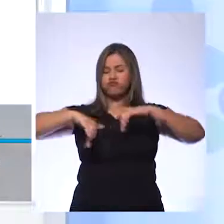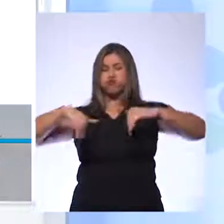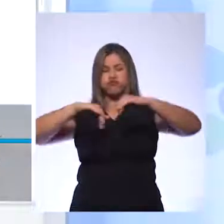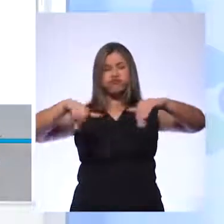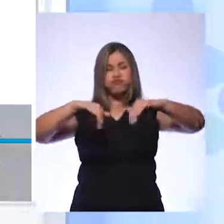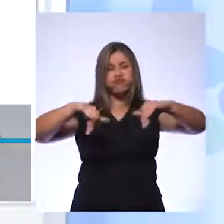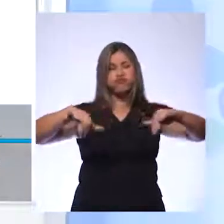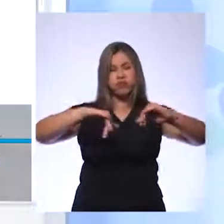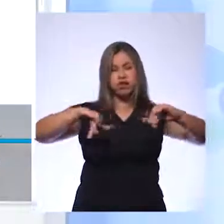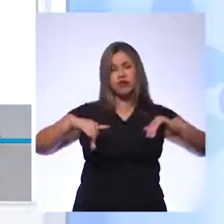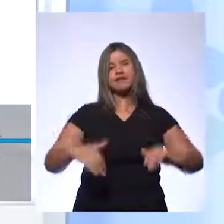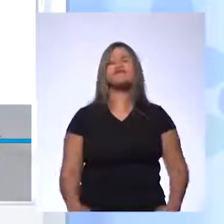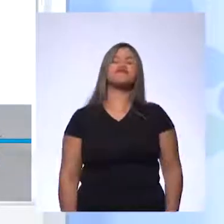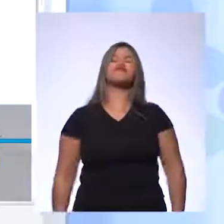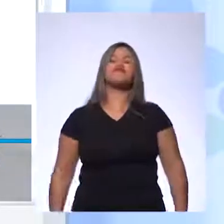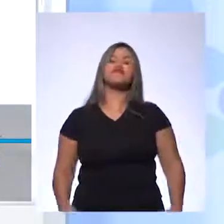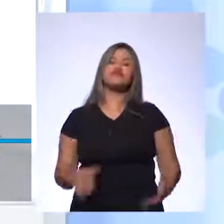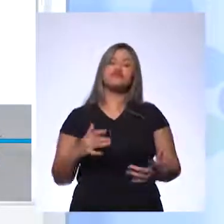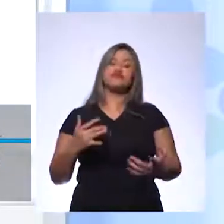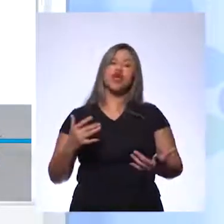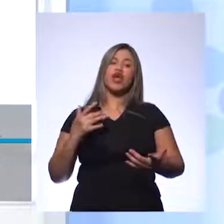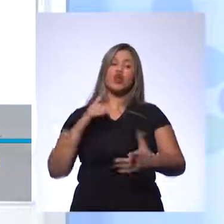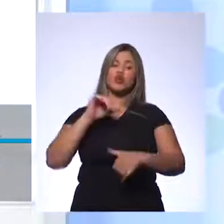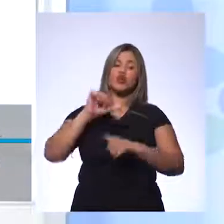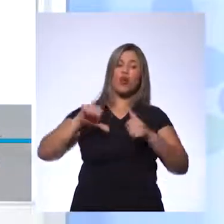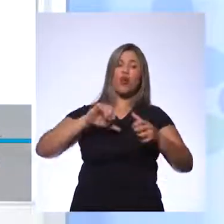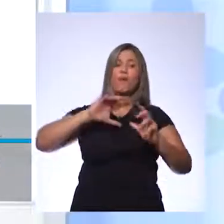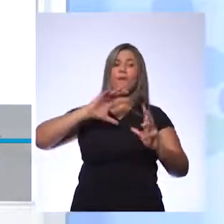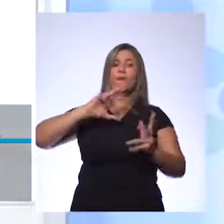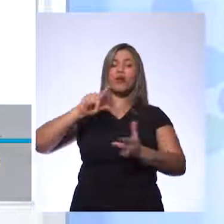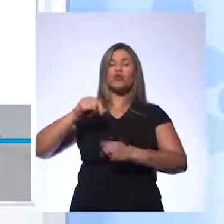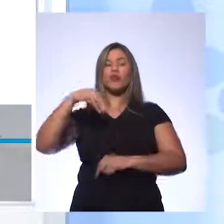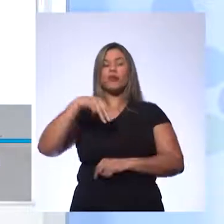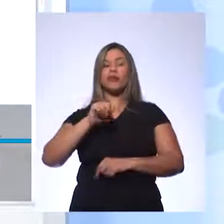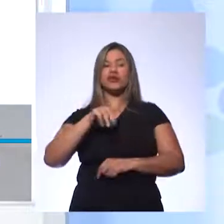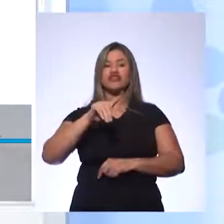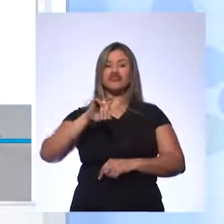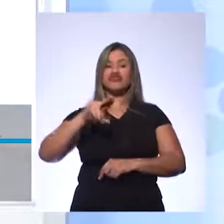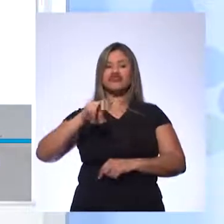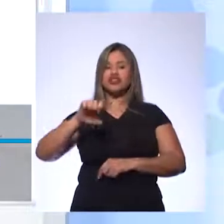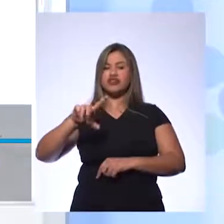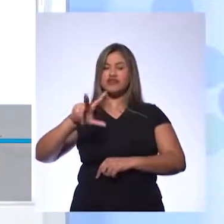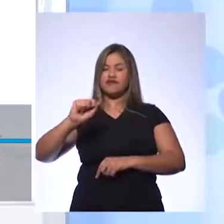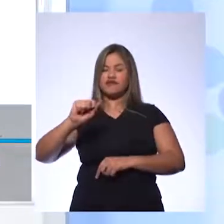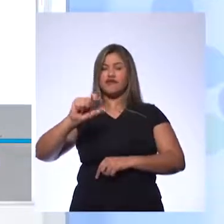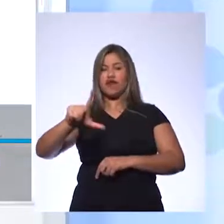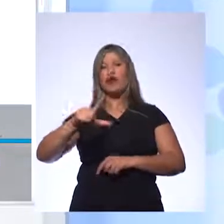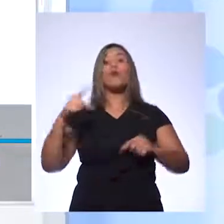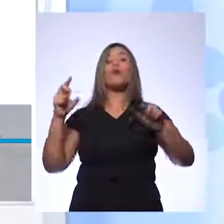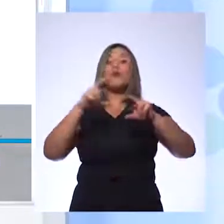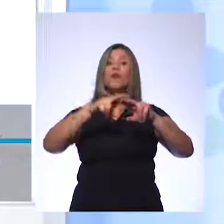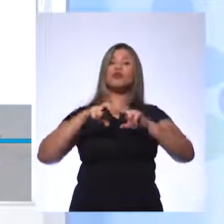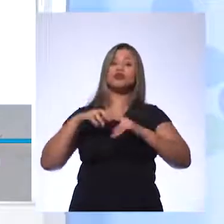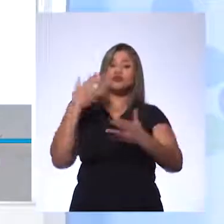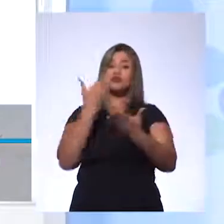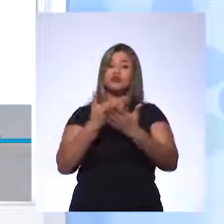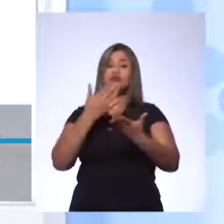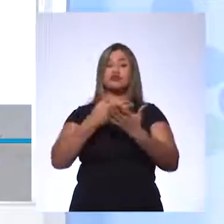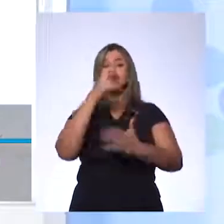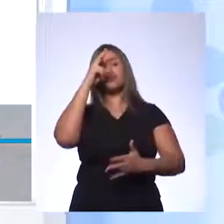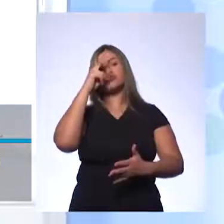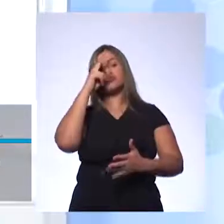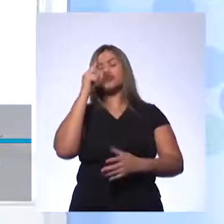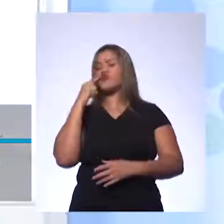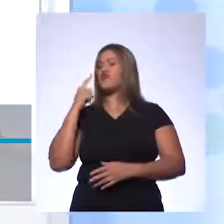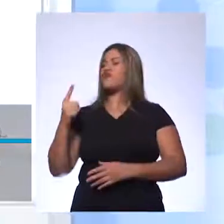e depois se transformando aí no mundo medieval é por isso que nós estudamos história é essa importância e deixa eu ver se eu dei